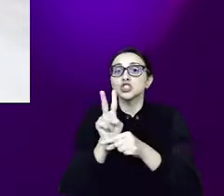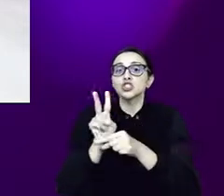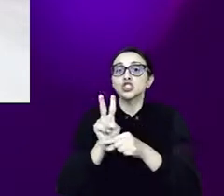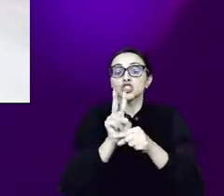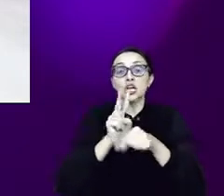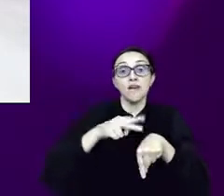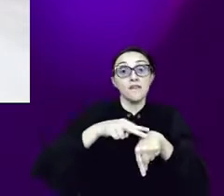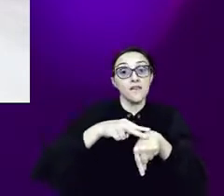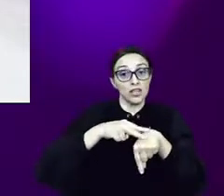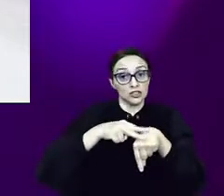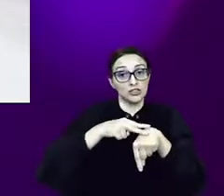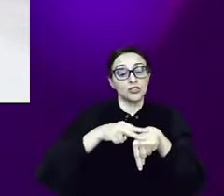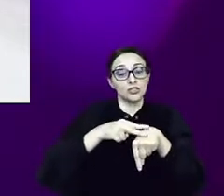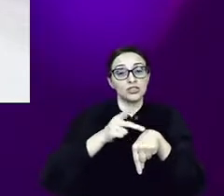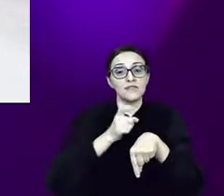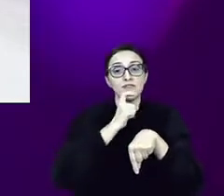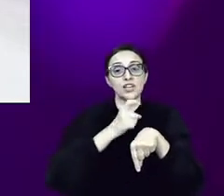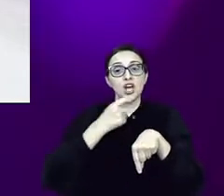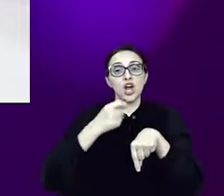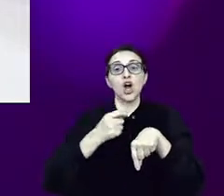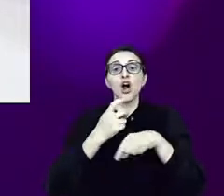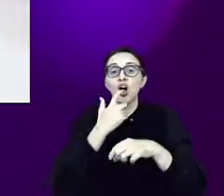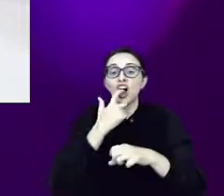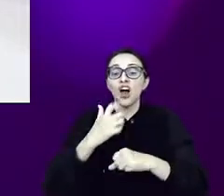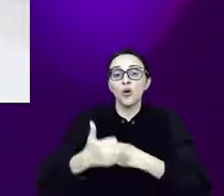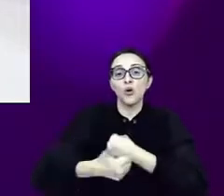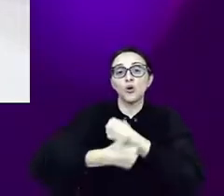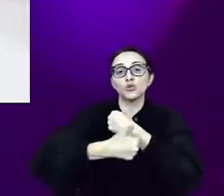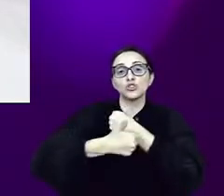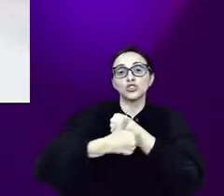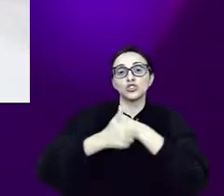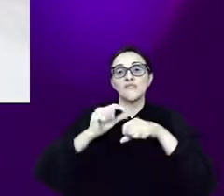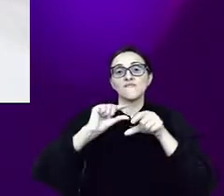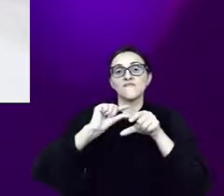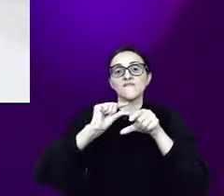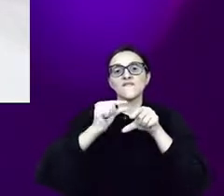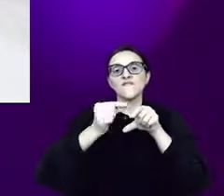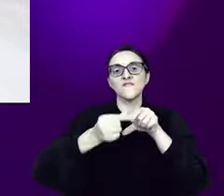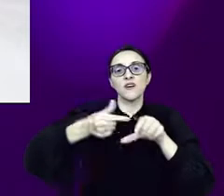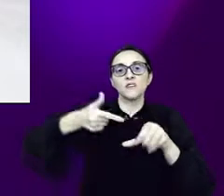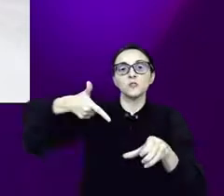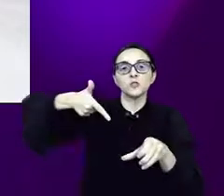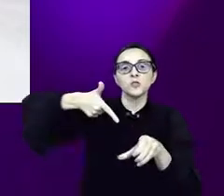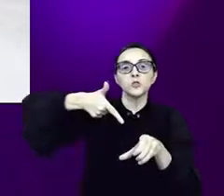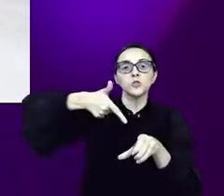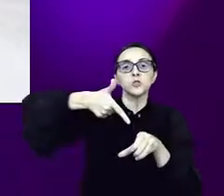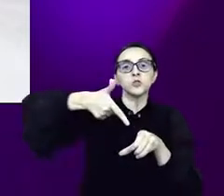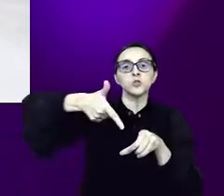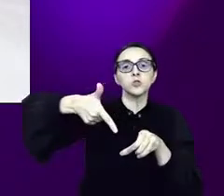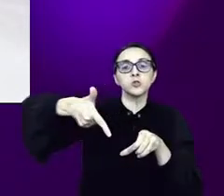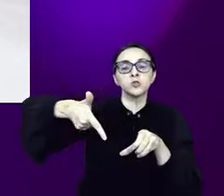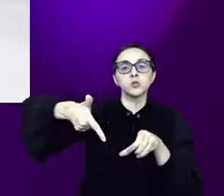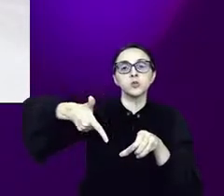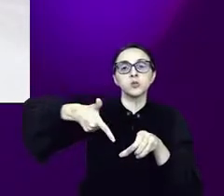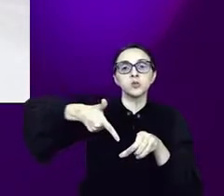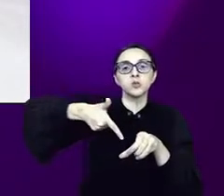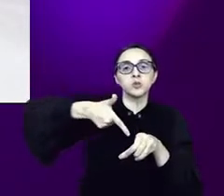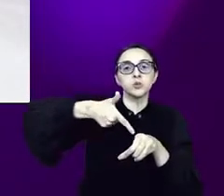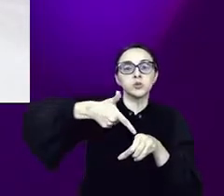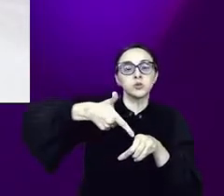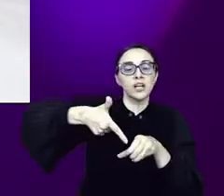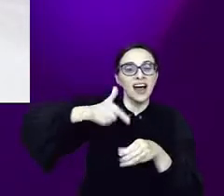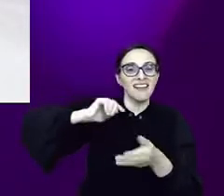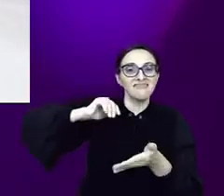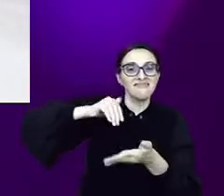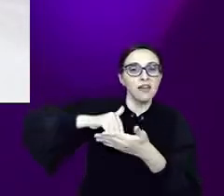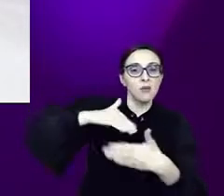verde é o osso que precisa ser fresado para que a gente chegue na posição que está no planejamento pré-operatório. À medida que a gente vai